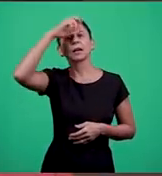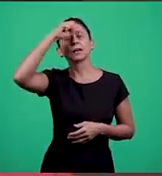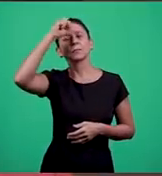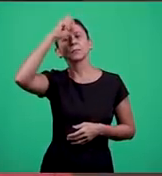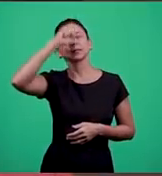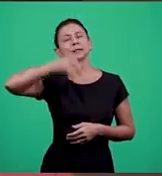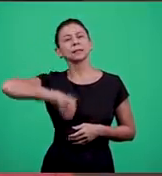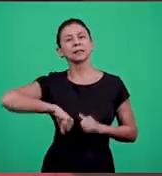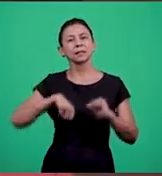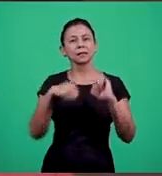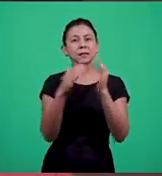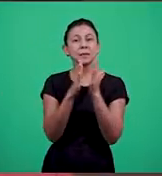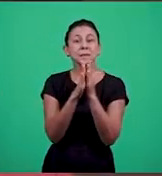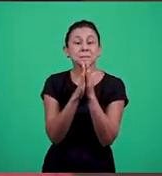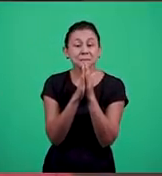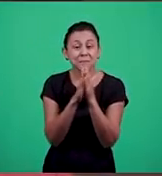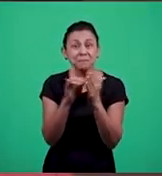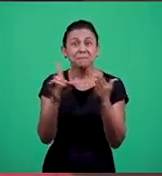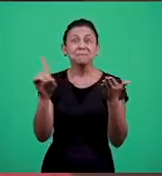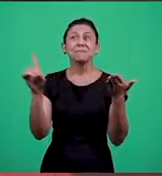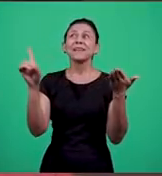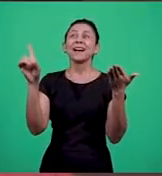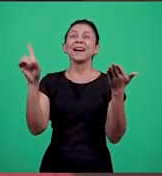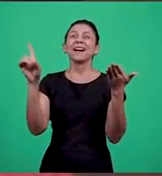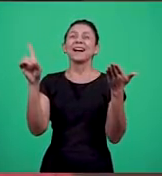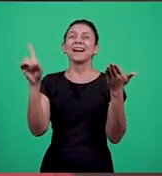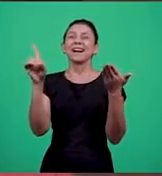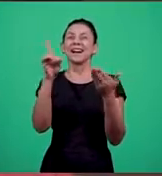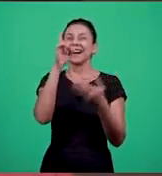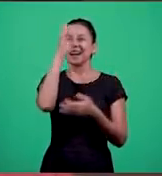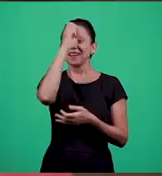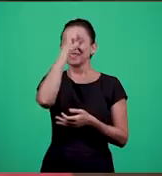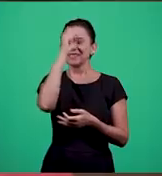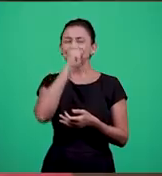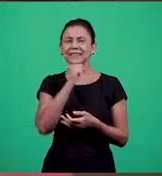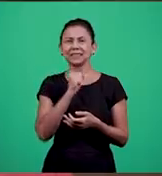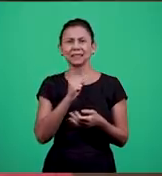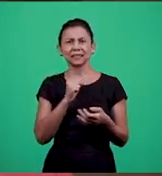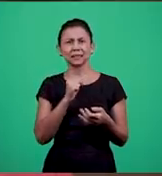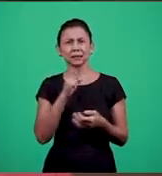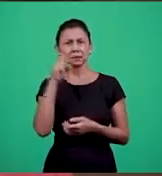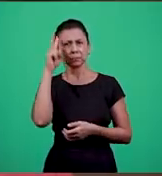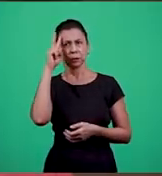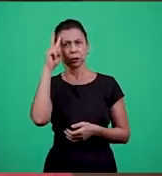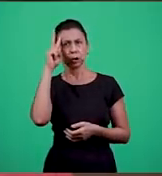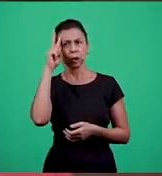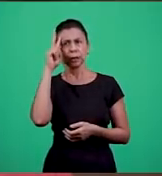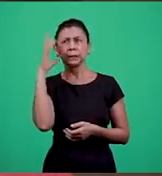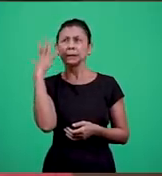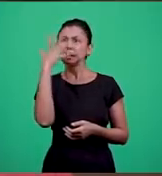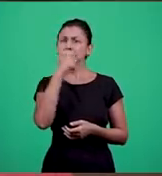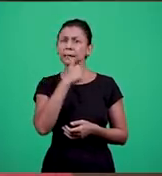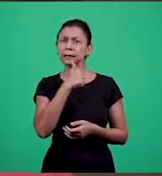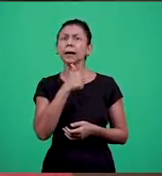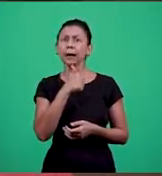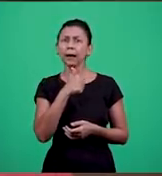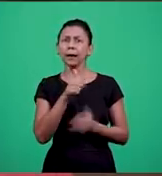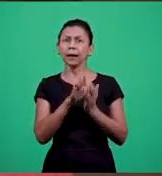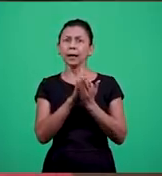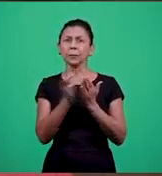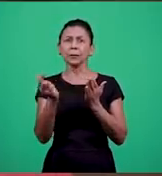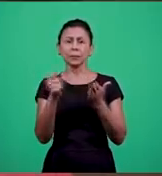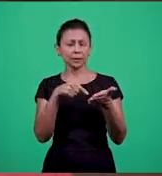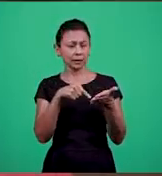Vamos aprender a palavra de Deus. Vamos aprender uma linda história que está escrita aqui na